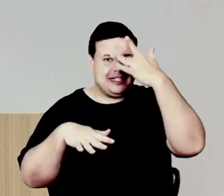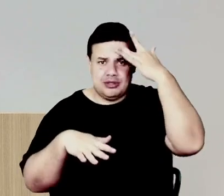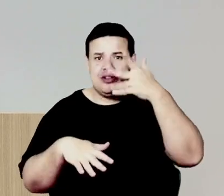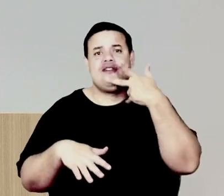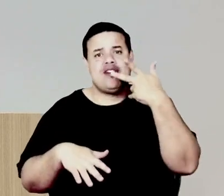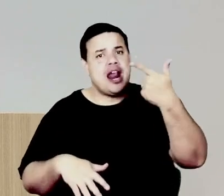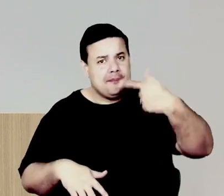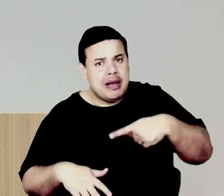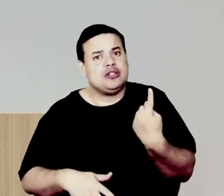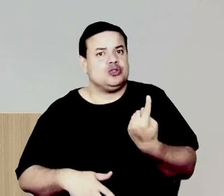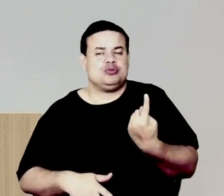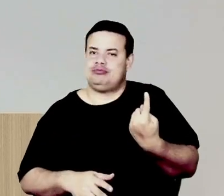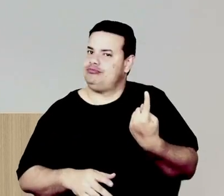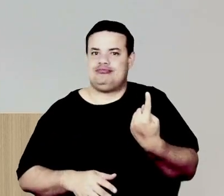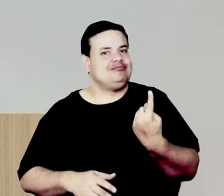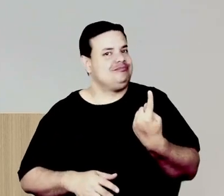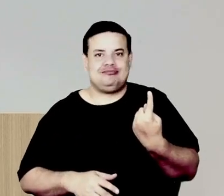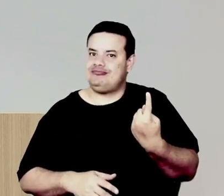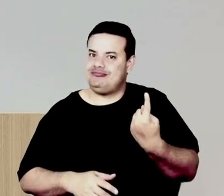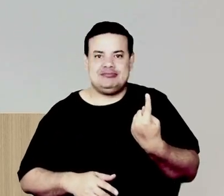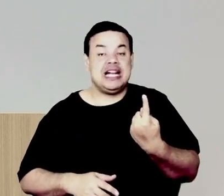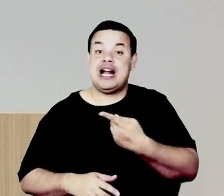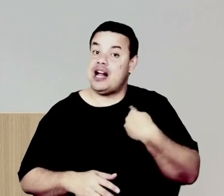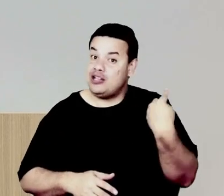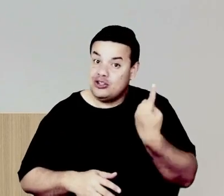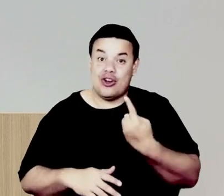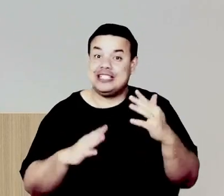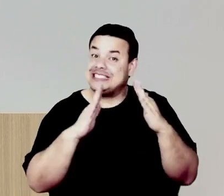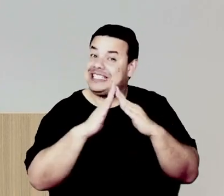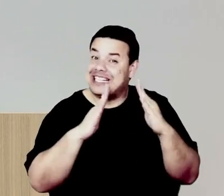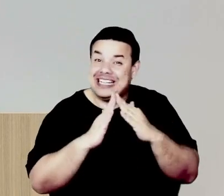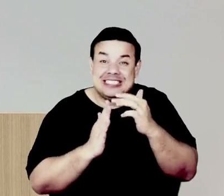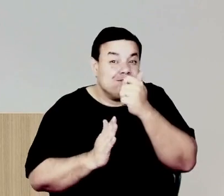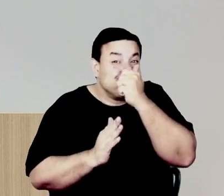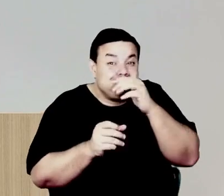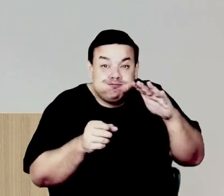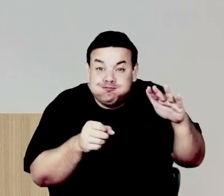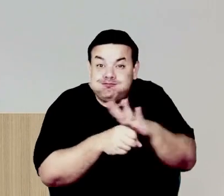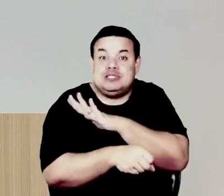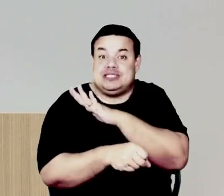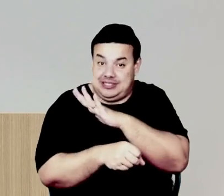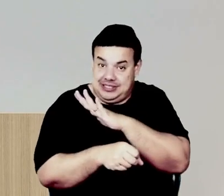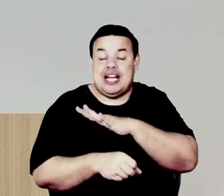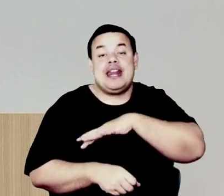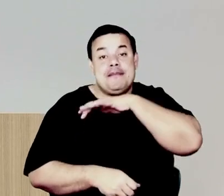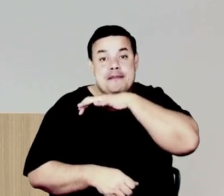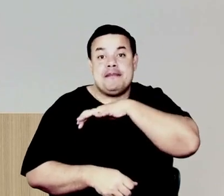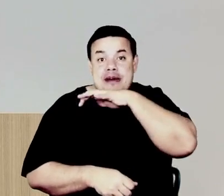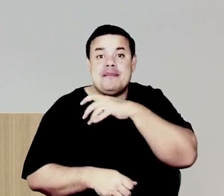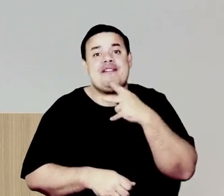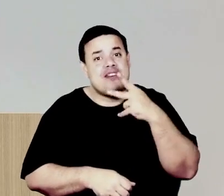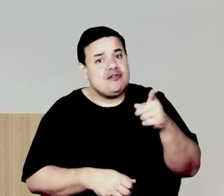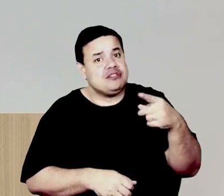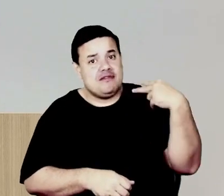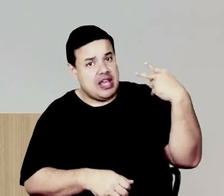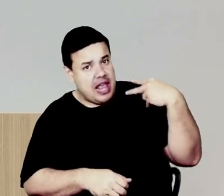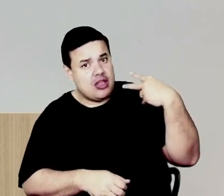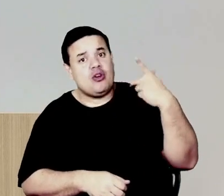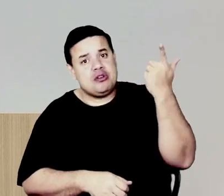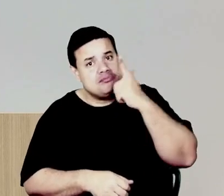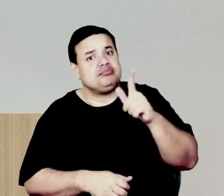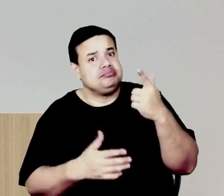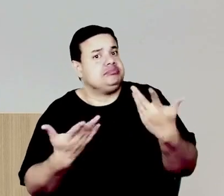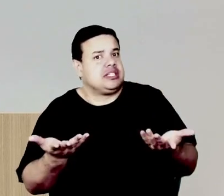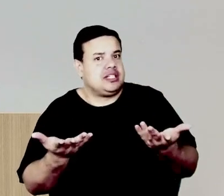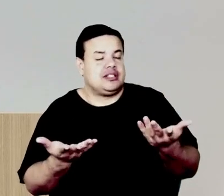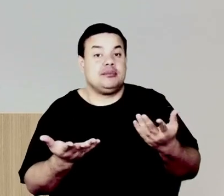só mais um. As nossas casas estão lotadas de animais. E quando falam: "Mas você vira vereadora?" Eu virei vereadora para